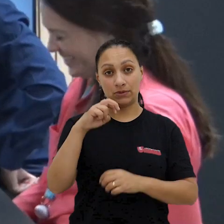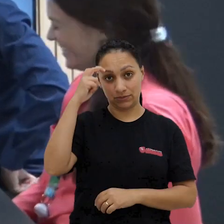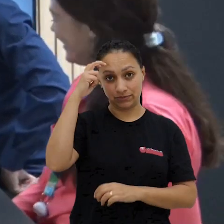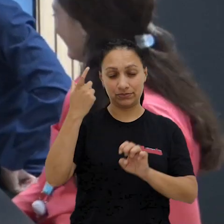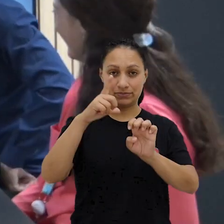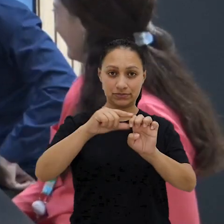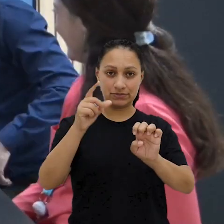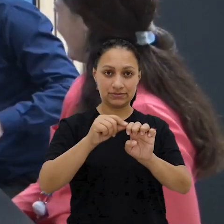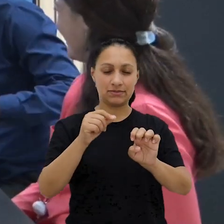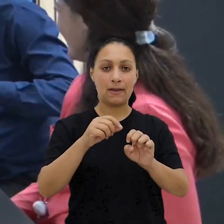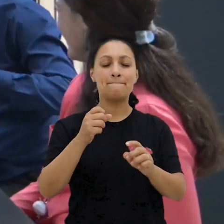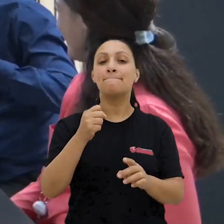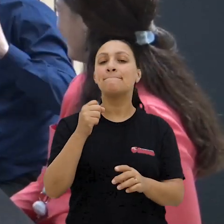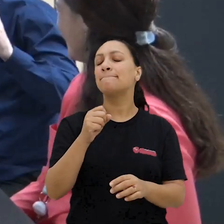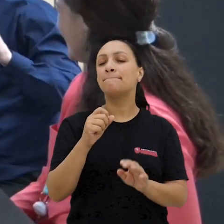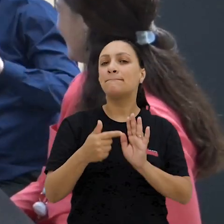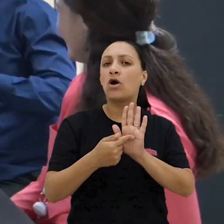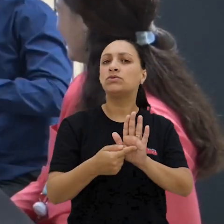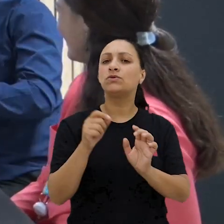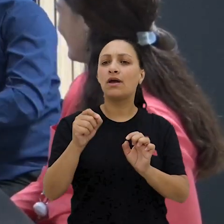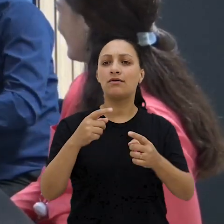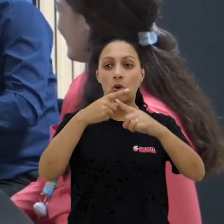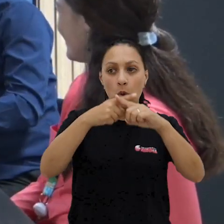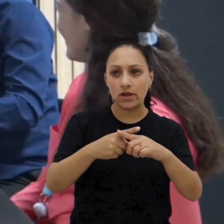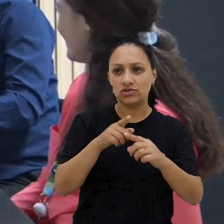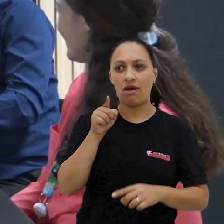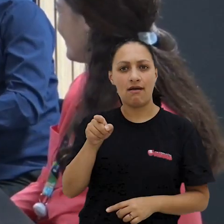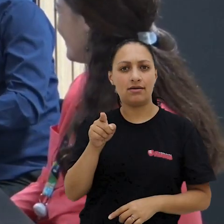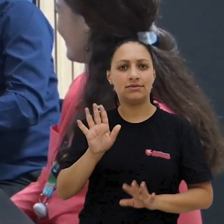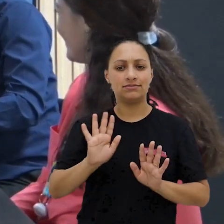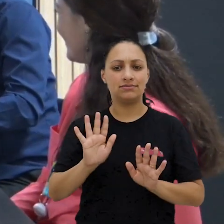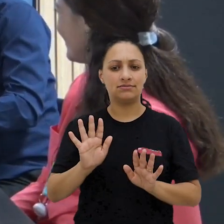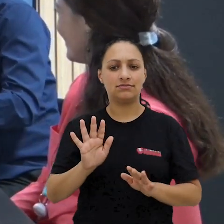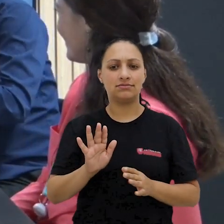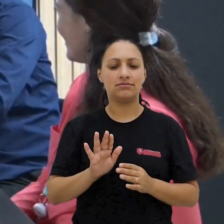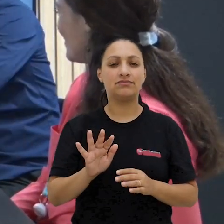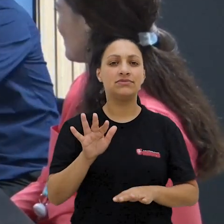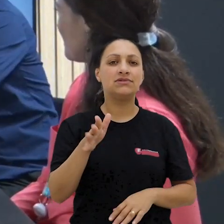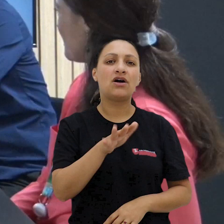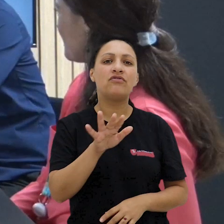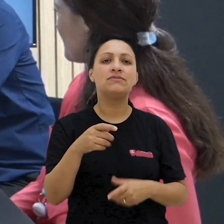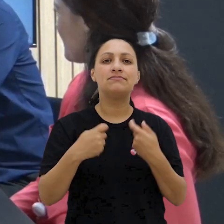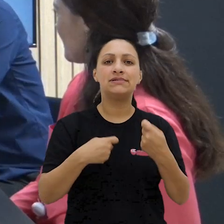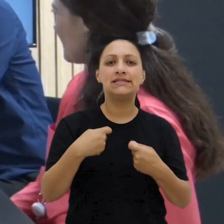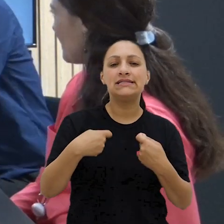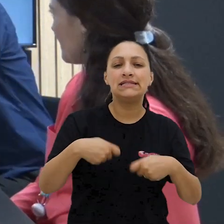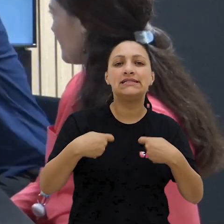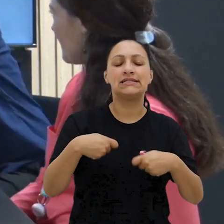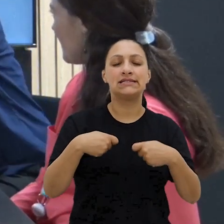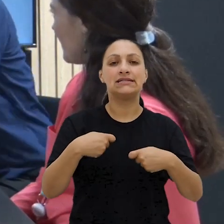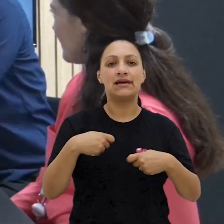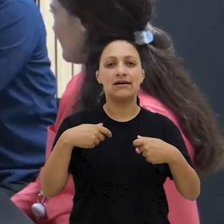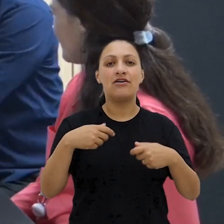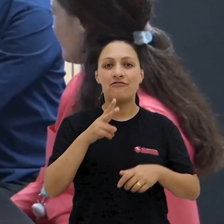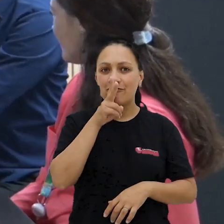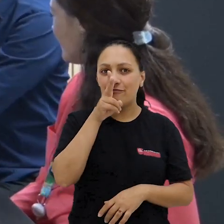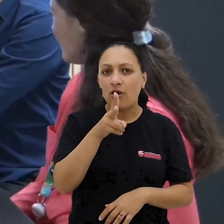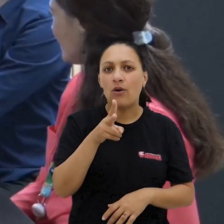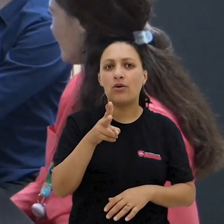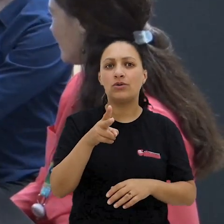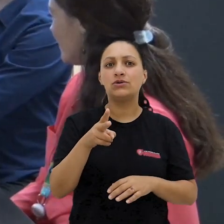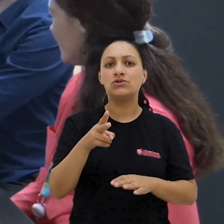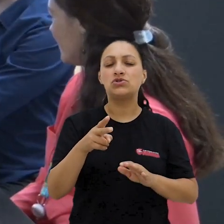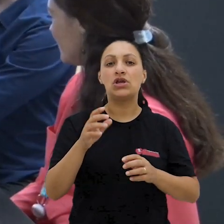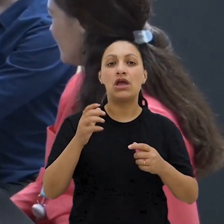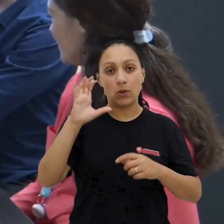empreendedora, bate nessa questão, tipo assim, mas ele é meu concorrente. Não, né? Também é um ponto que a gente precisa trabalhar forte e que